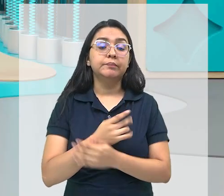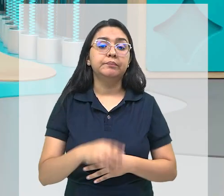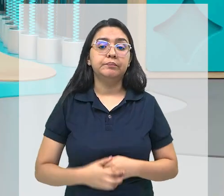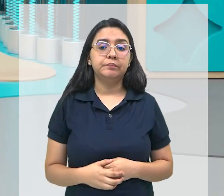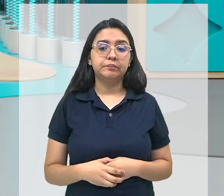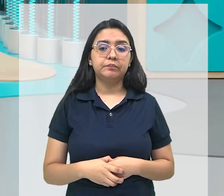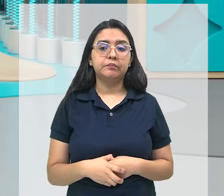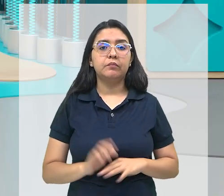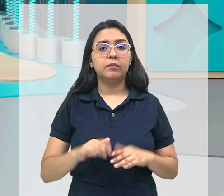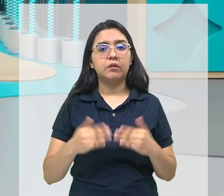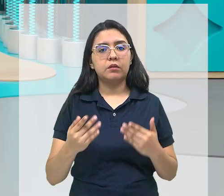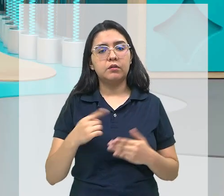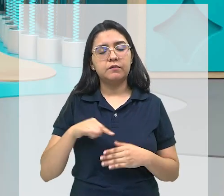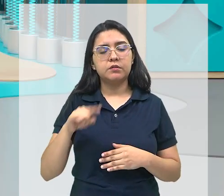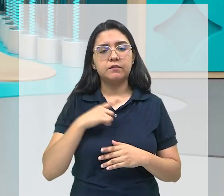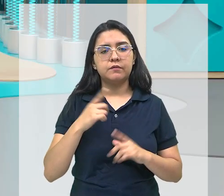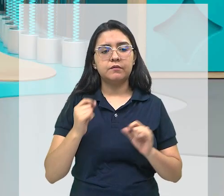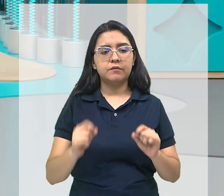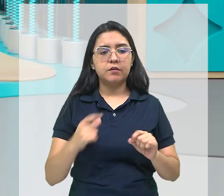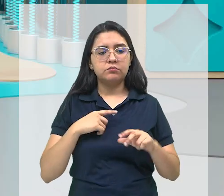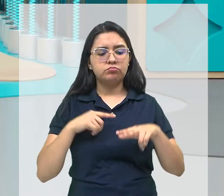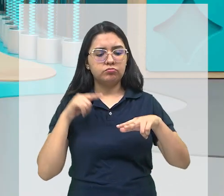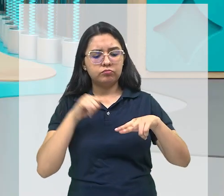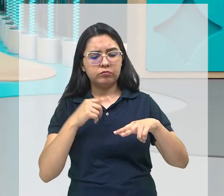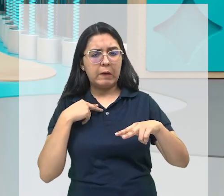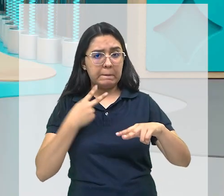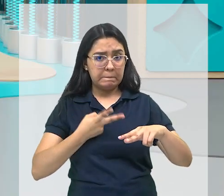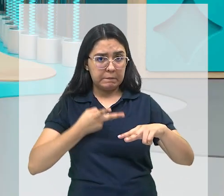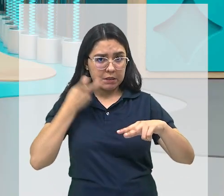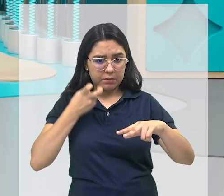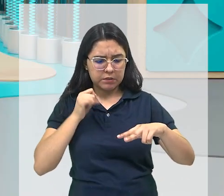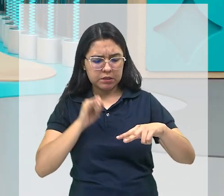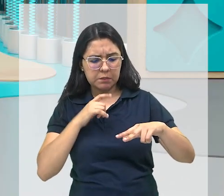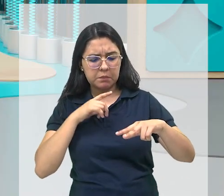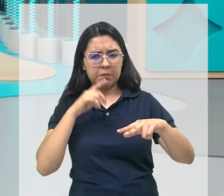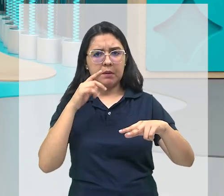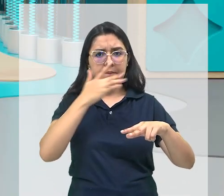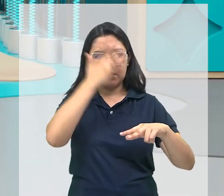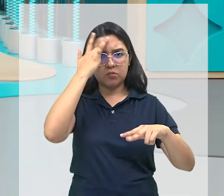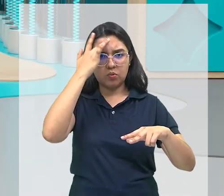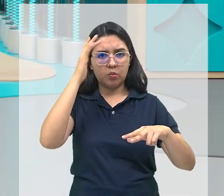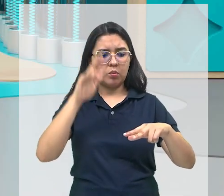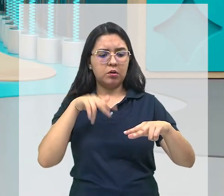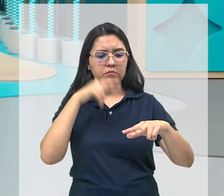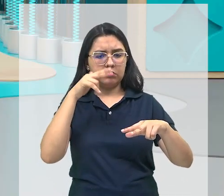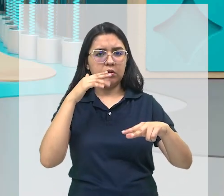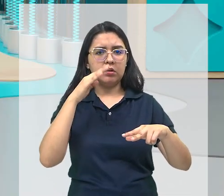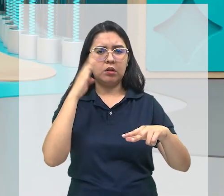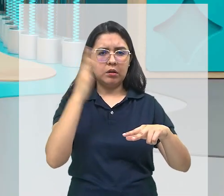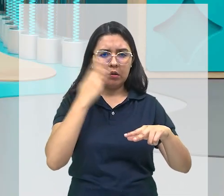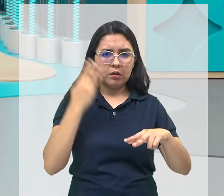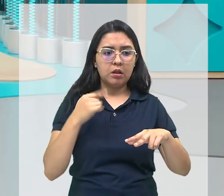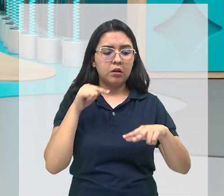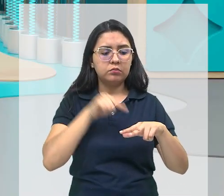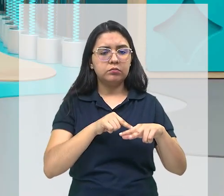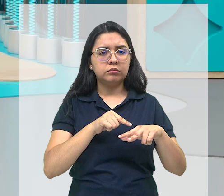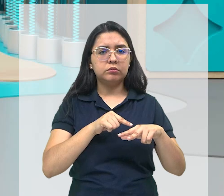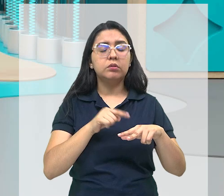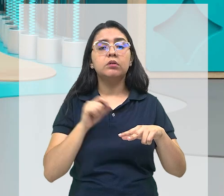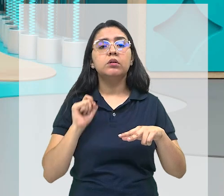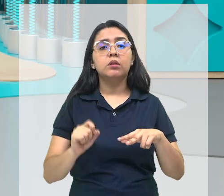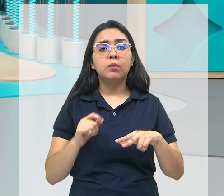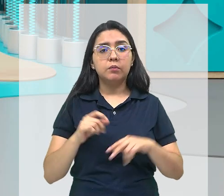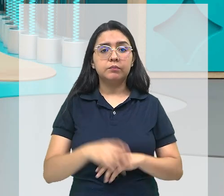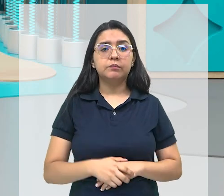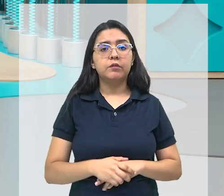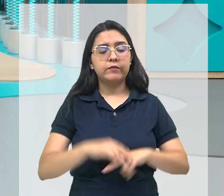maneira. Então, você vai chegar, vai verificar se a pessoa desmaiou, ficou inconsciente no chão,